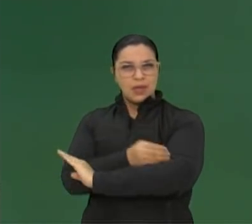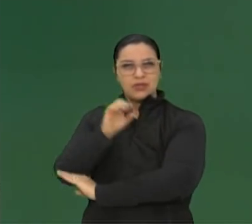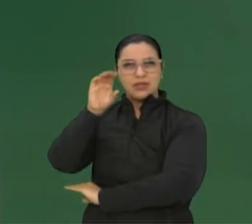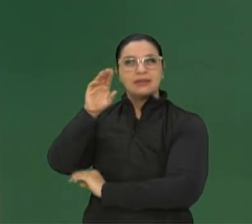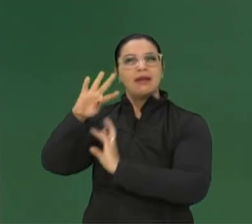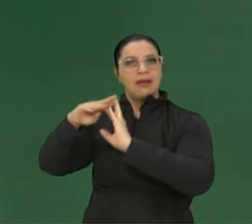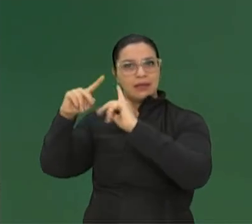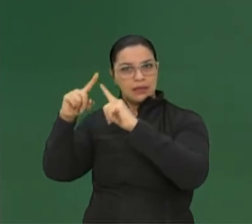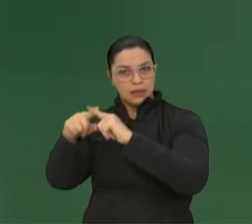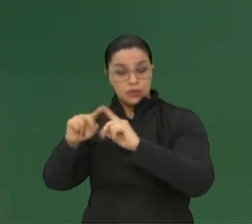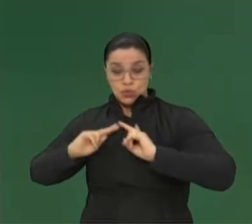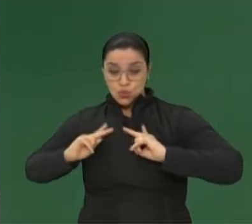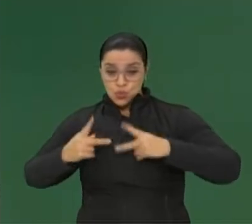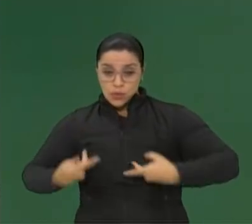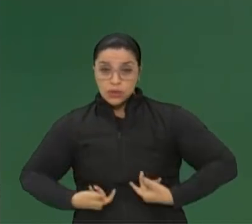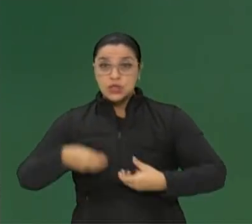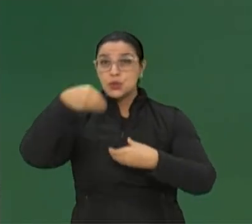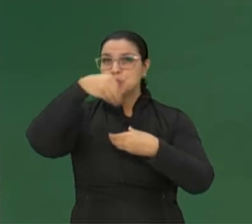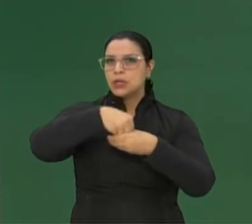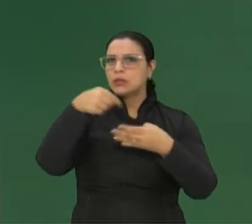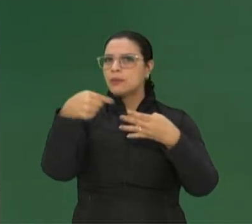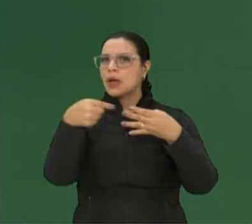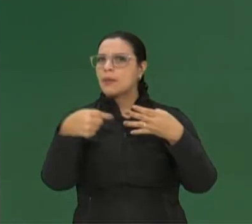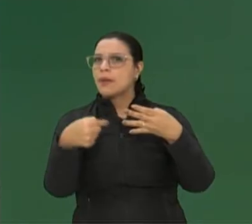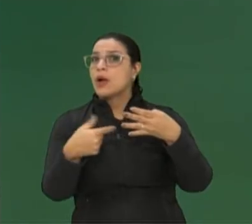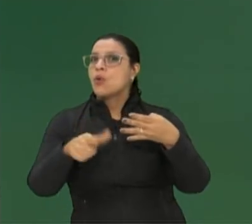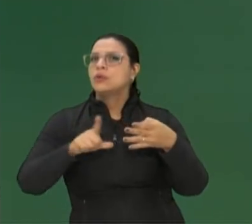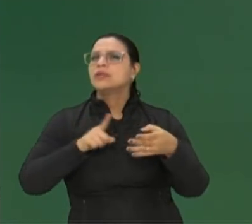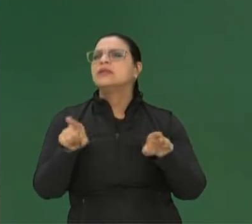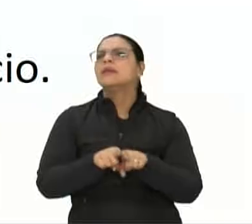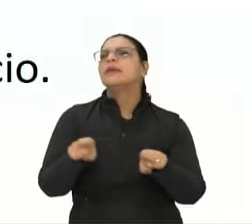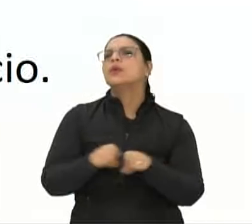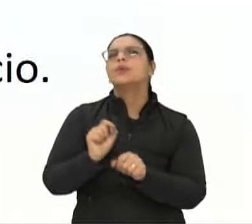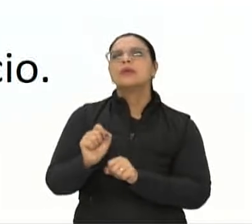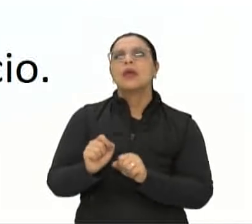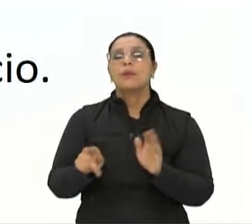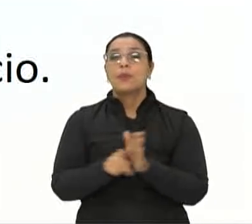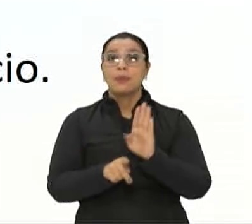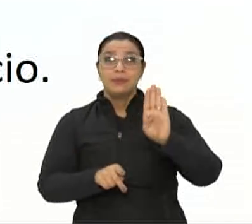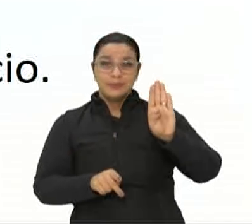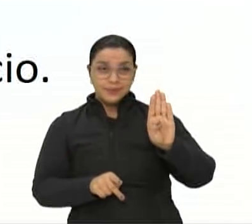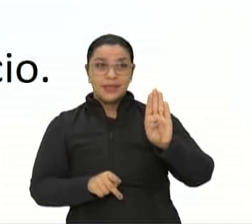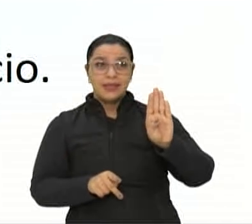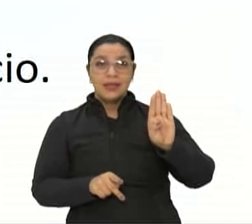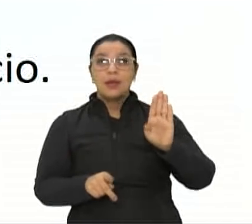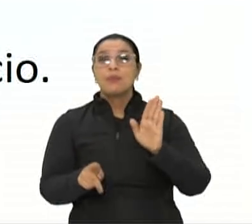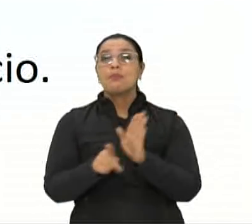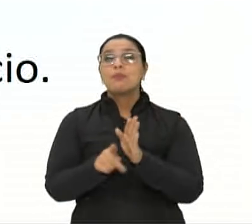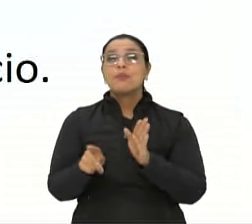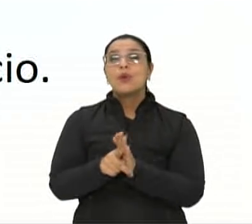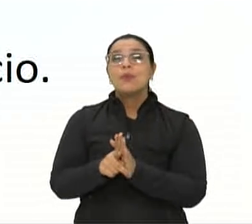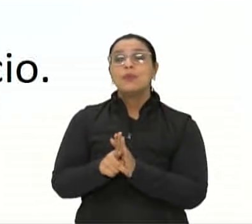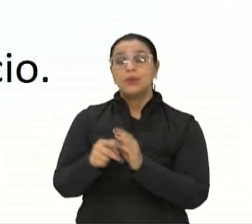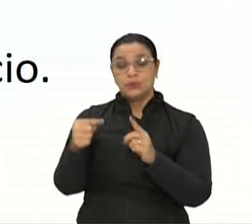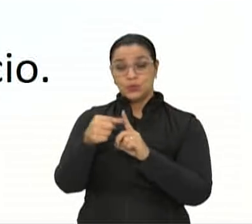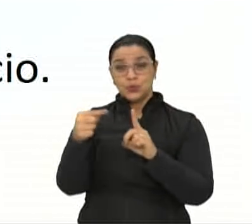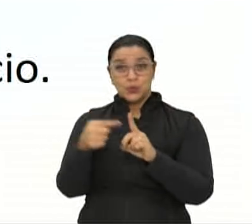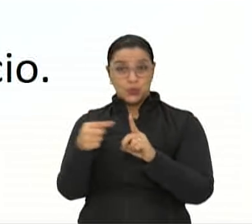humanismo incorporou decisivamente outros elementos, que foram os elementos da cultura